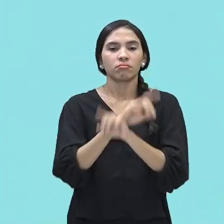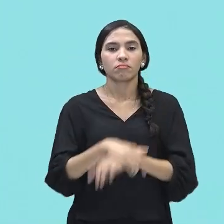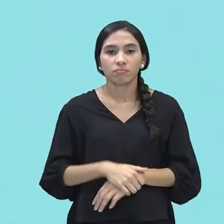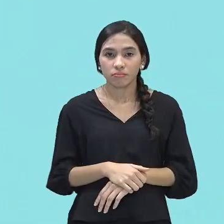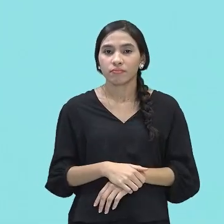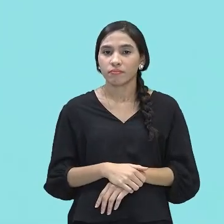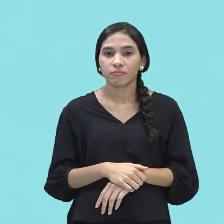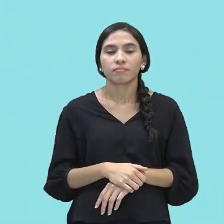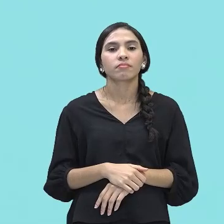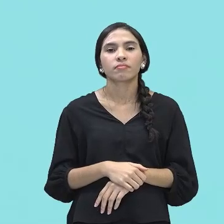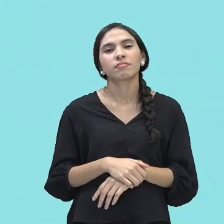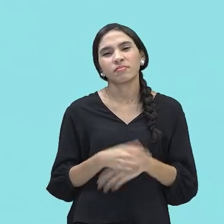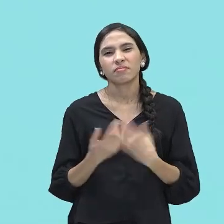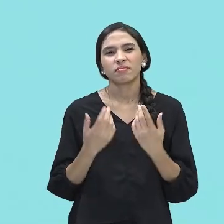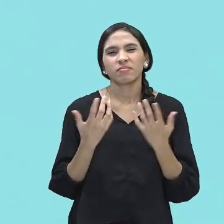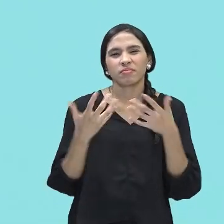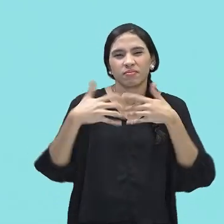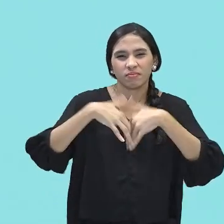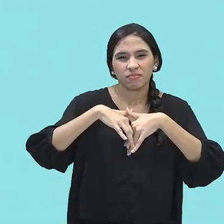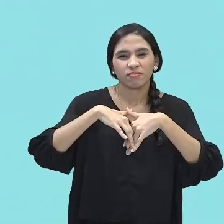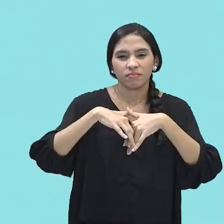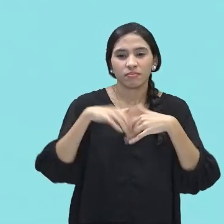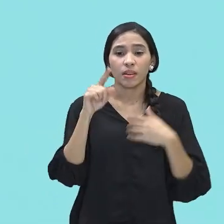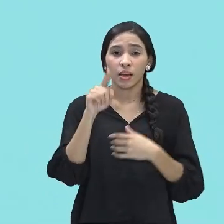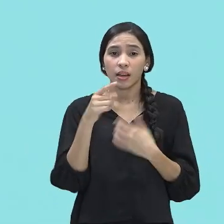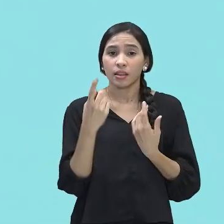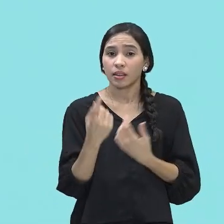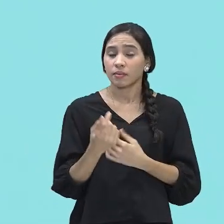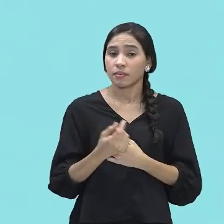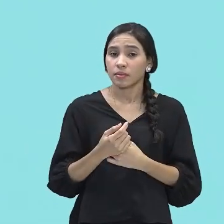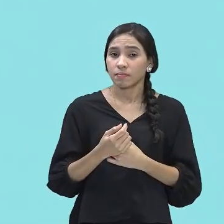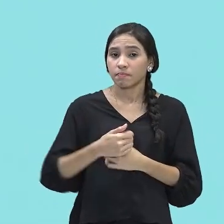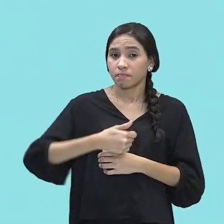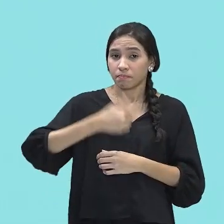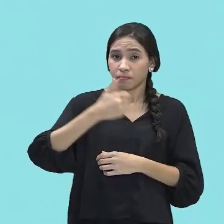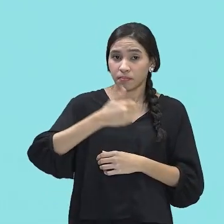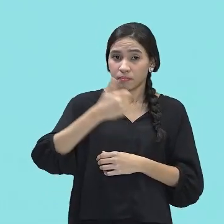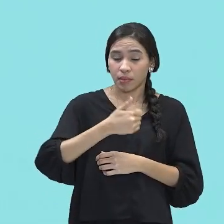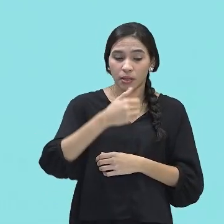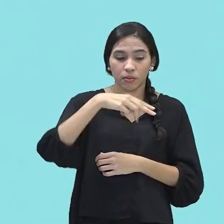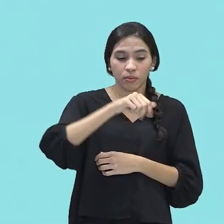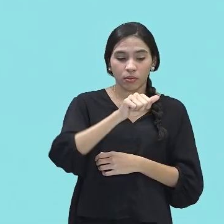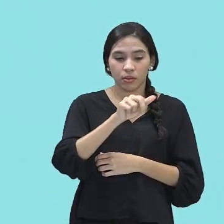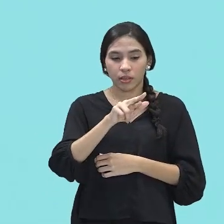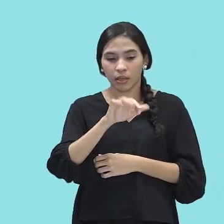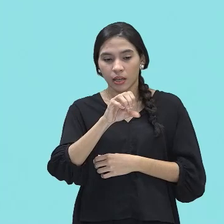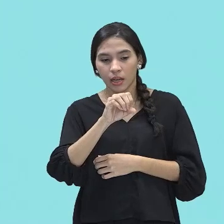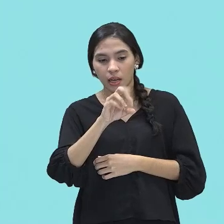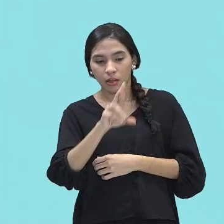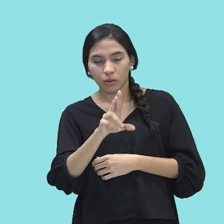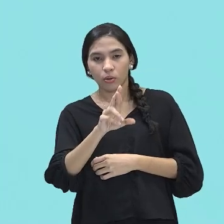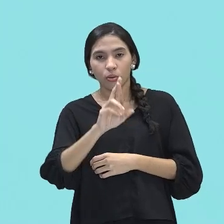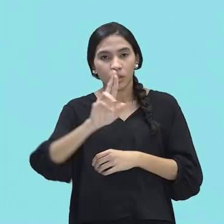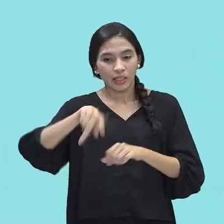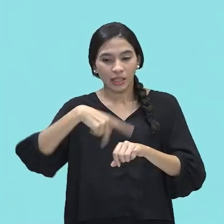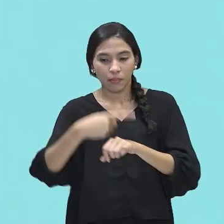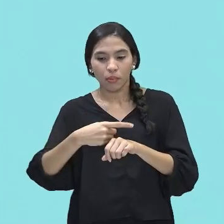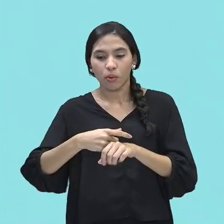falando, fica um pouco confuso? Preste atenção, é primeiro o narrador e depois entra a